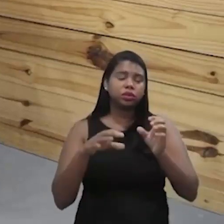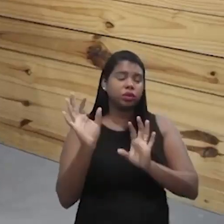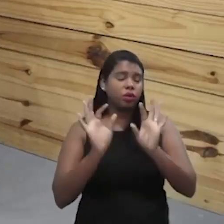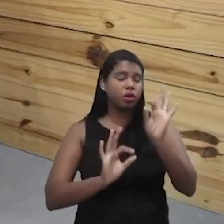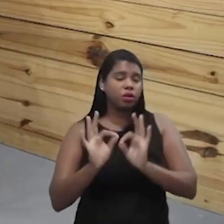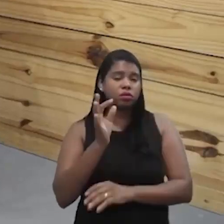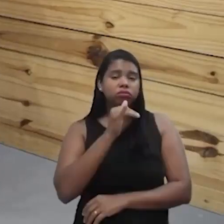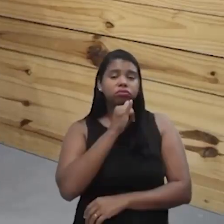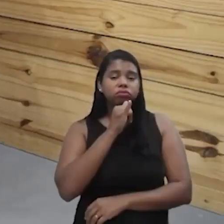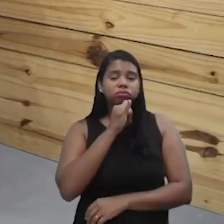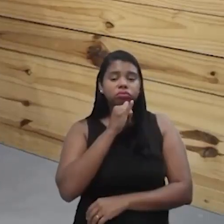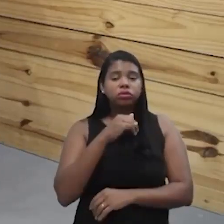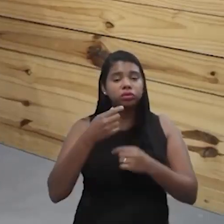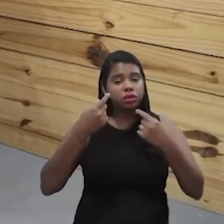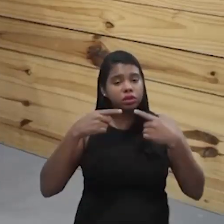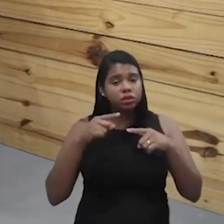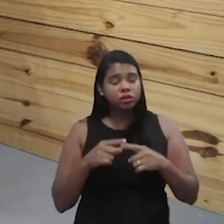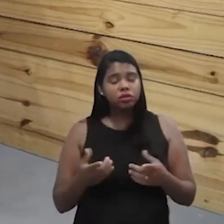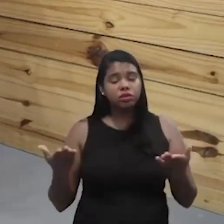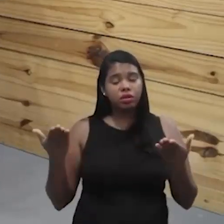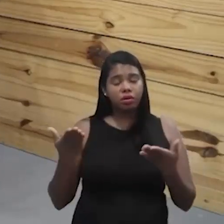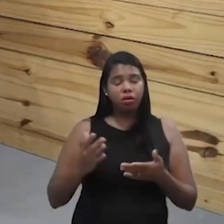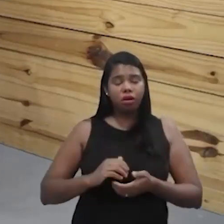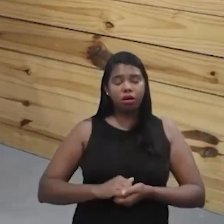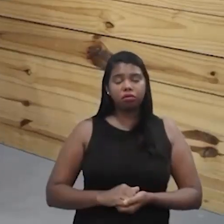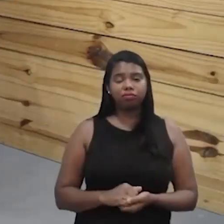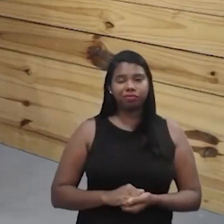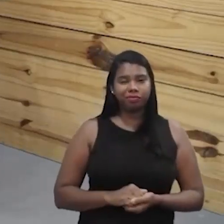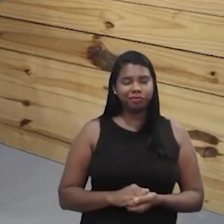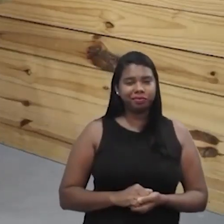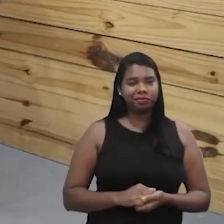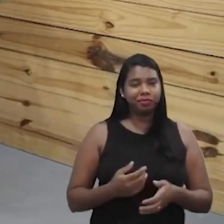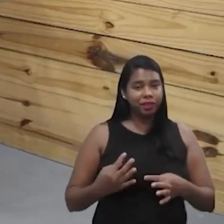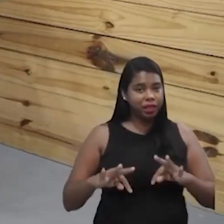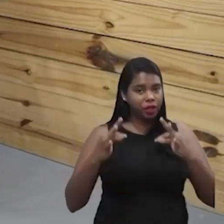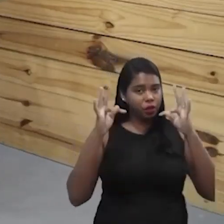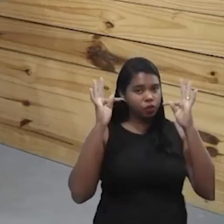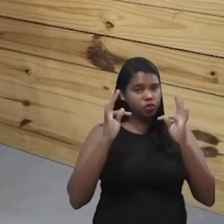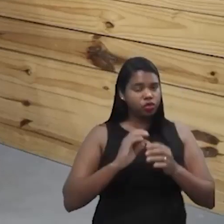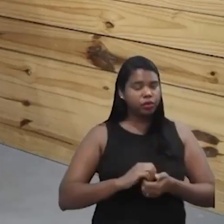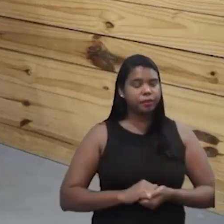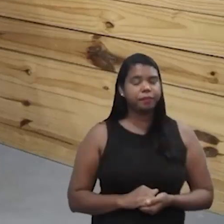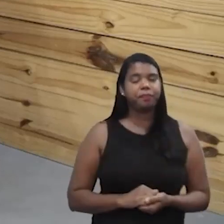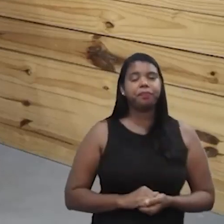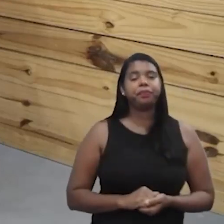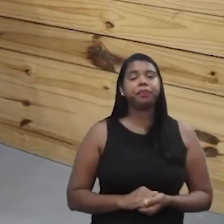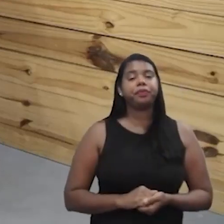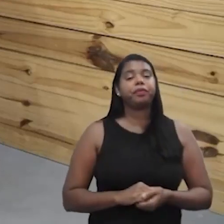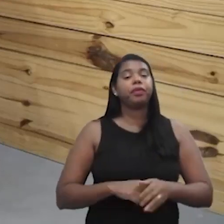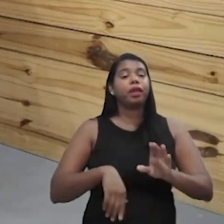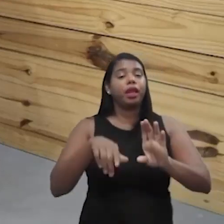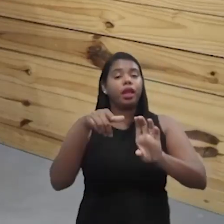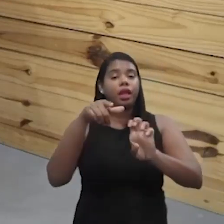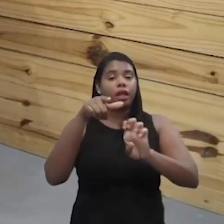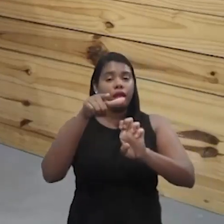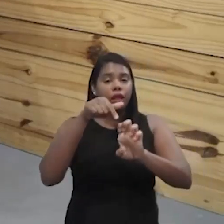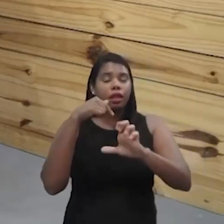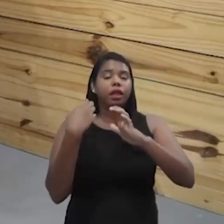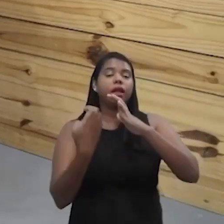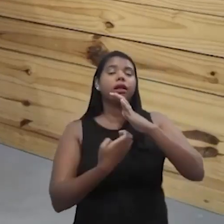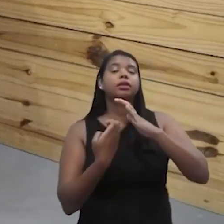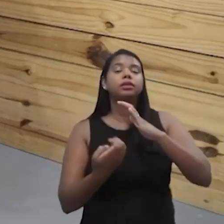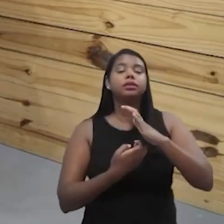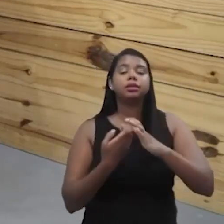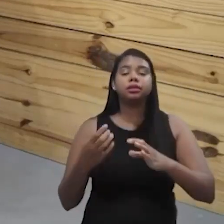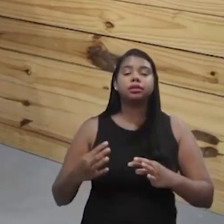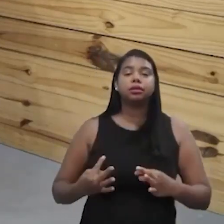exemplo, o que é que vem se discutindo muito no campo da tecnologia? Então, as empresas de tecnologia, elas